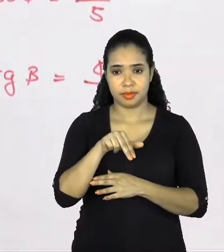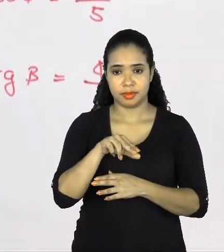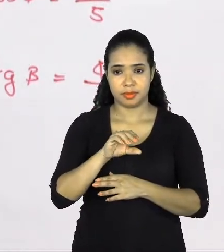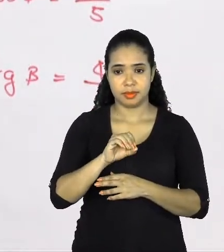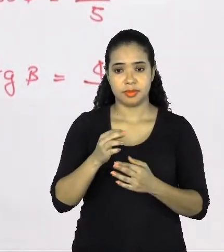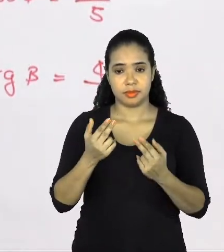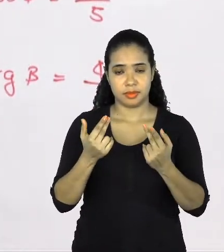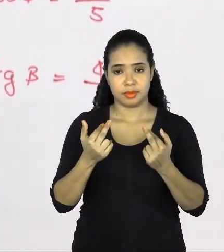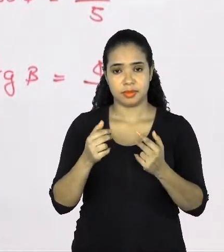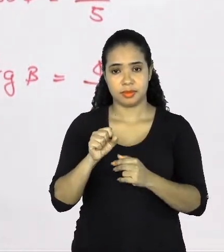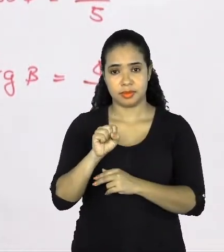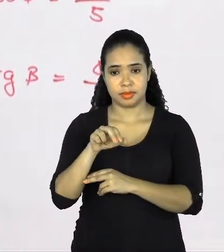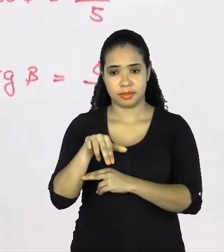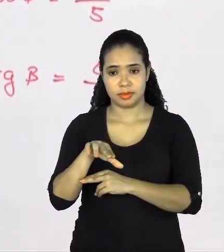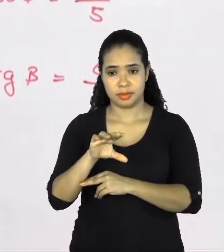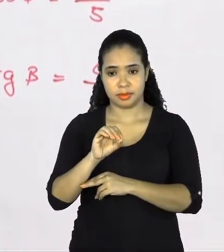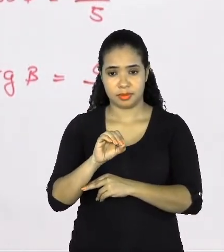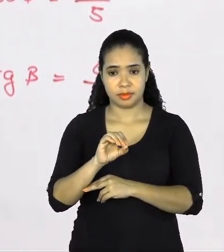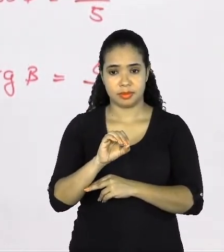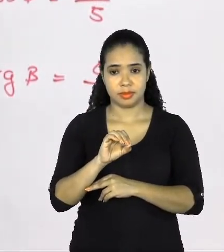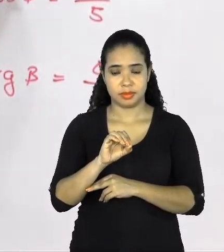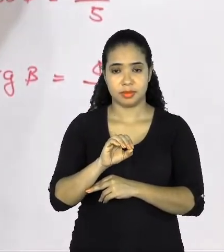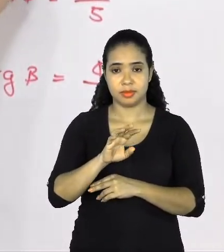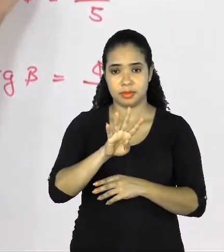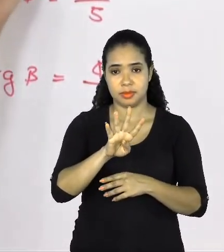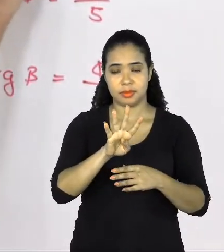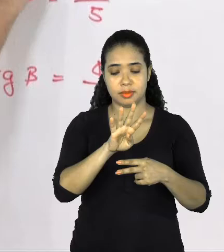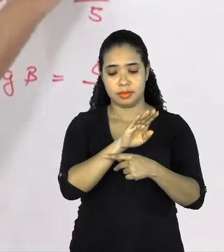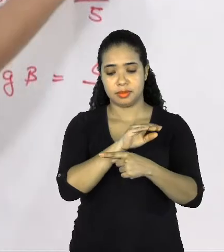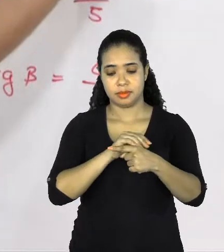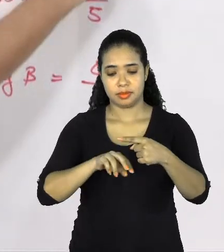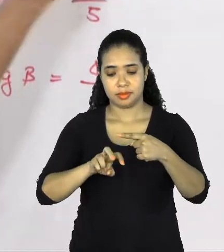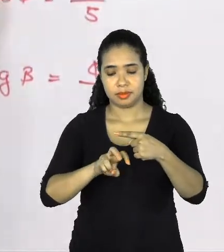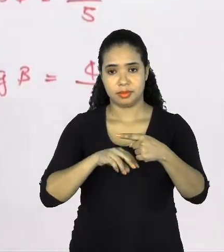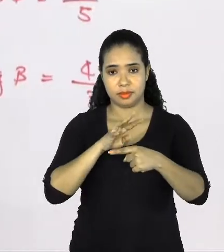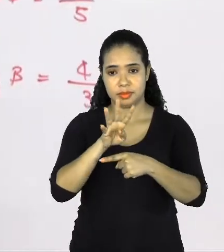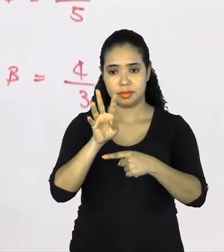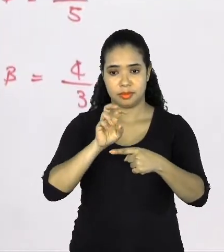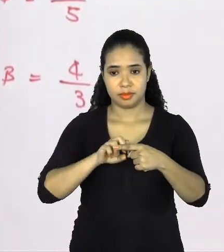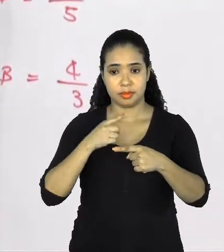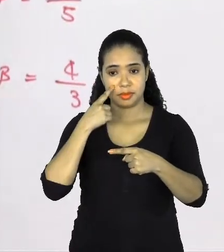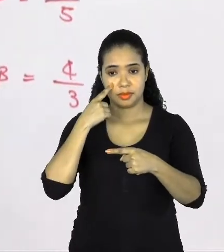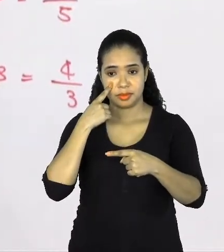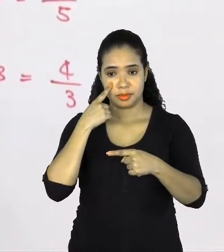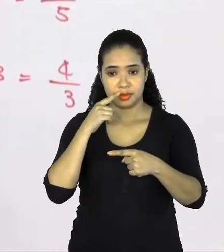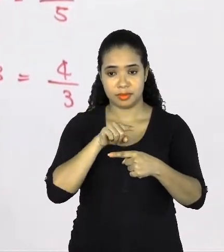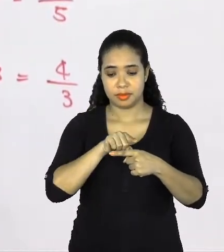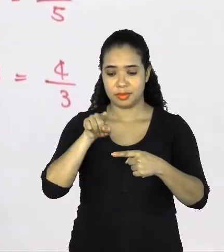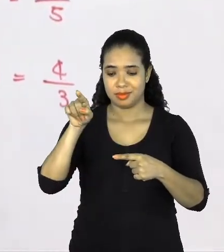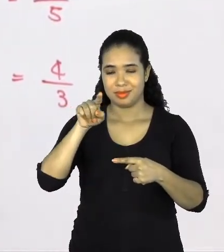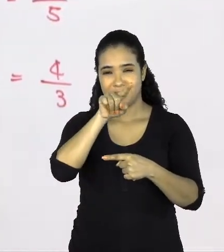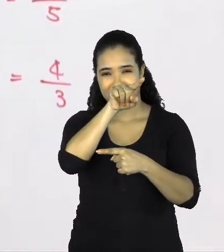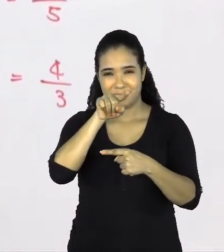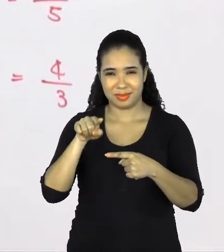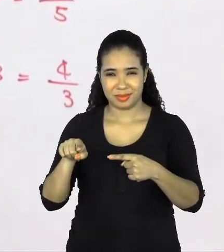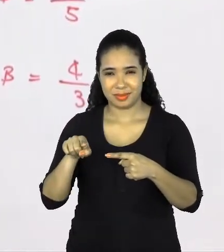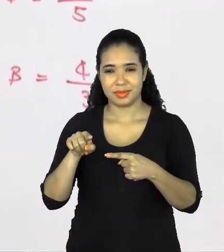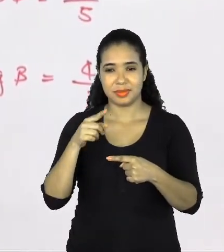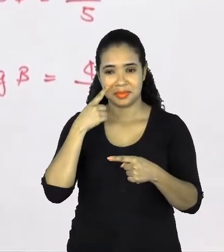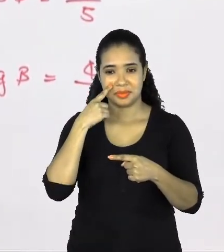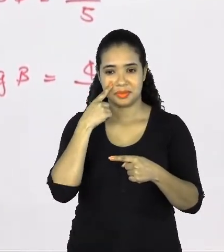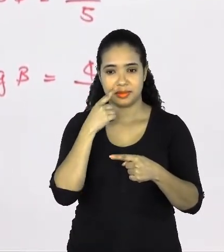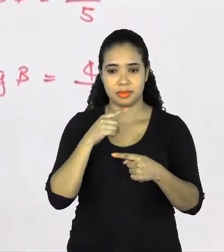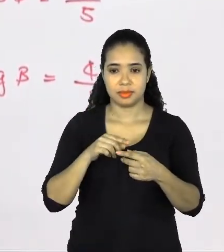desse. Cosseno de alfa é 4/5, seno de beta é 4/5. Então, eles também se equivalem. E